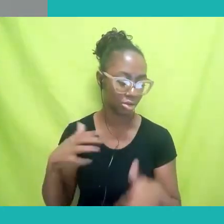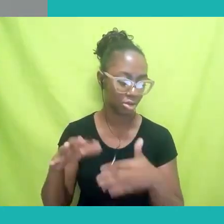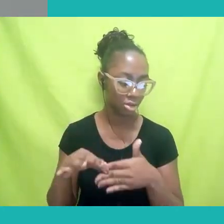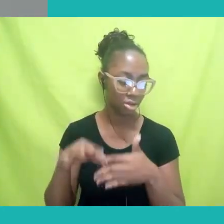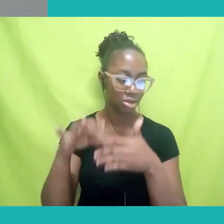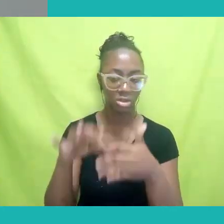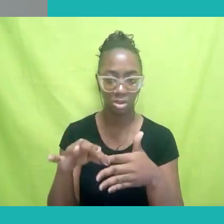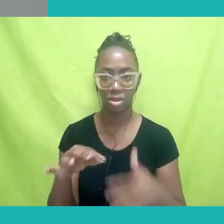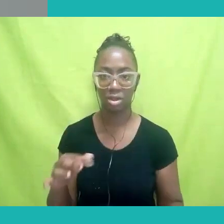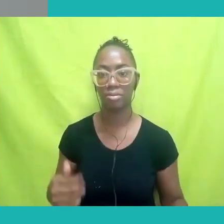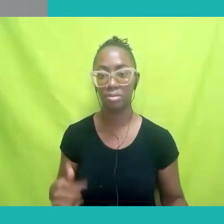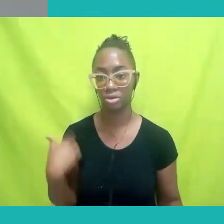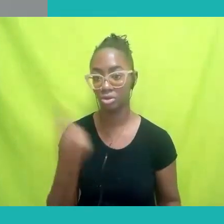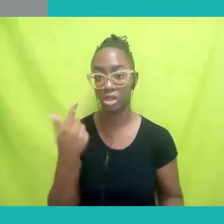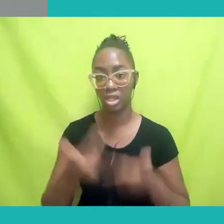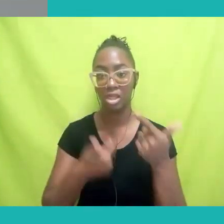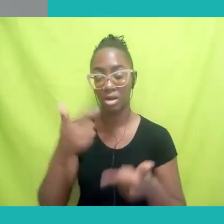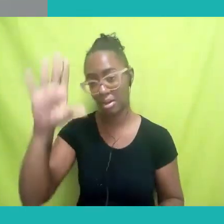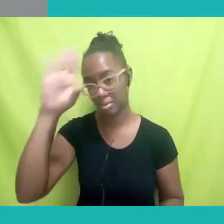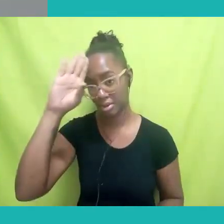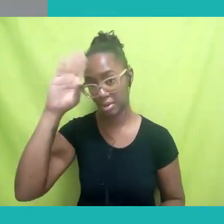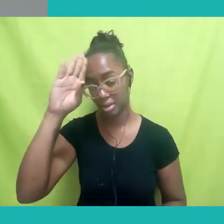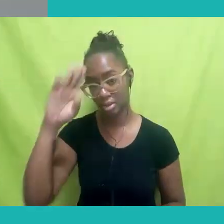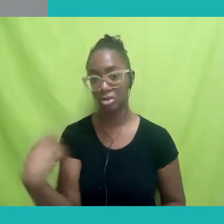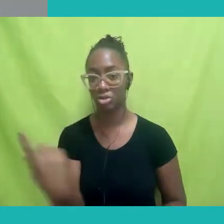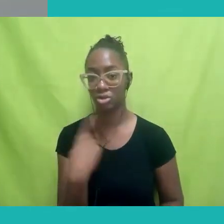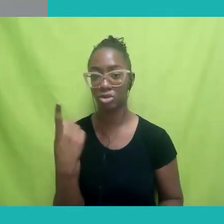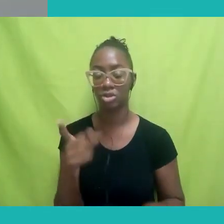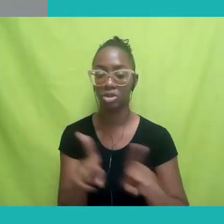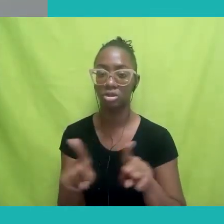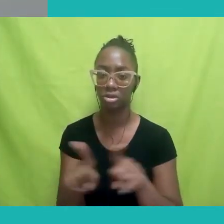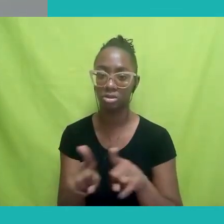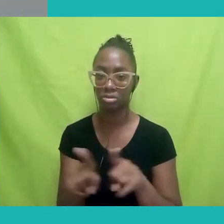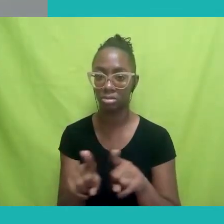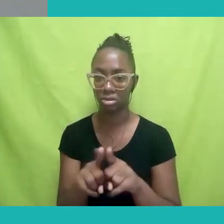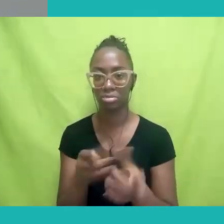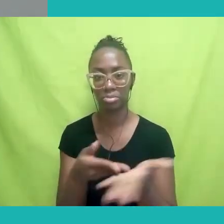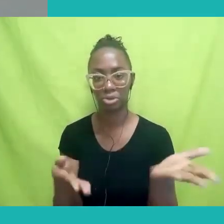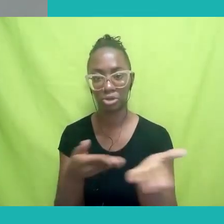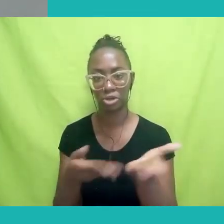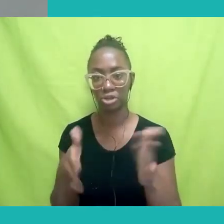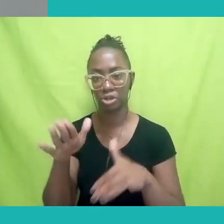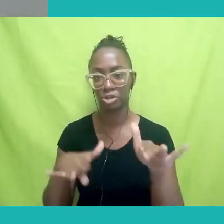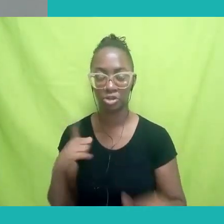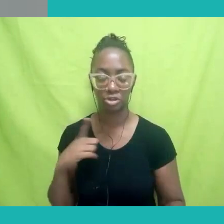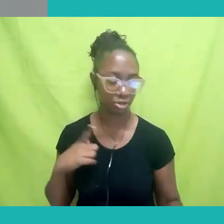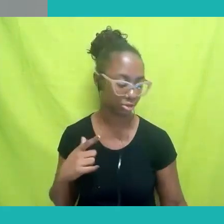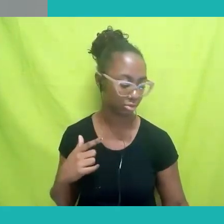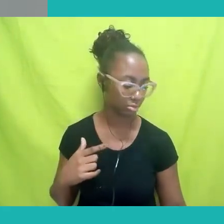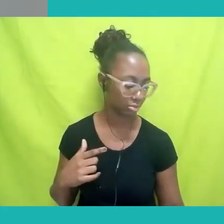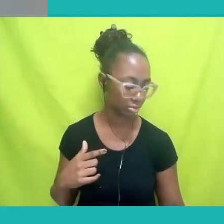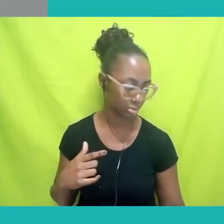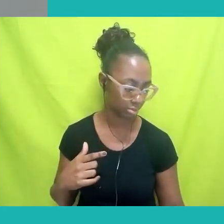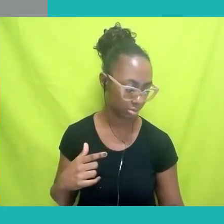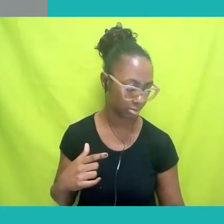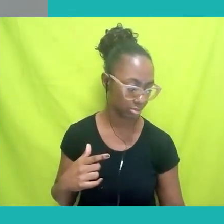somos trabalhadores militares, né? Estamos aí sujeitos a todas as perdas, né, que a classe trabalhadora vem sofrendo. Aqui